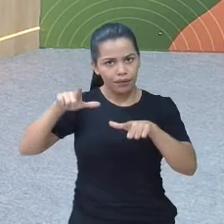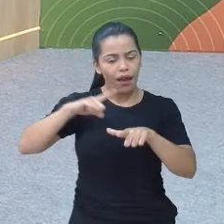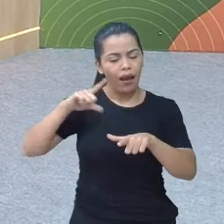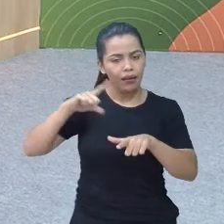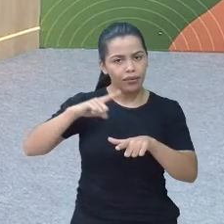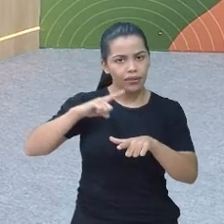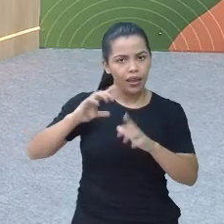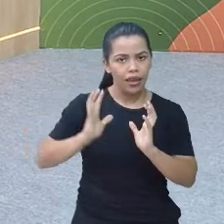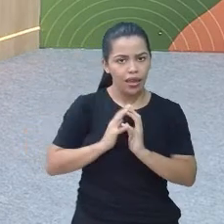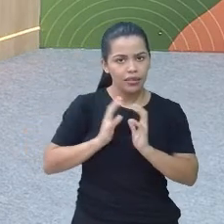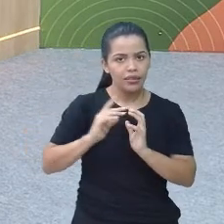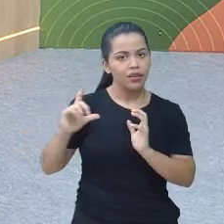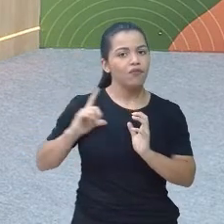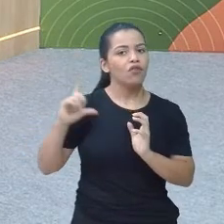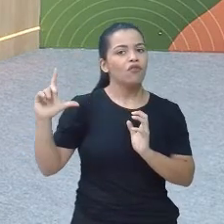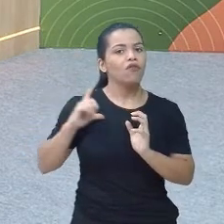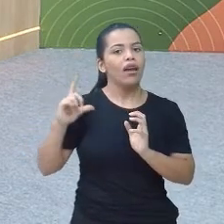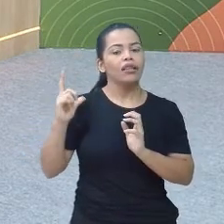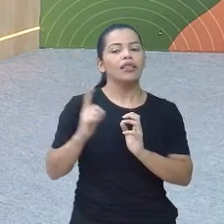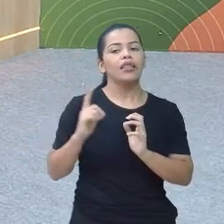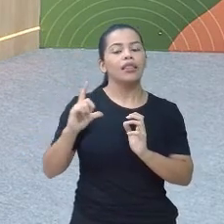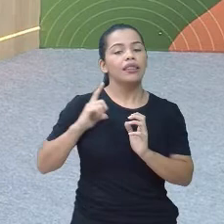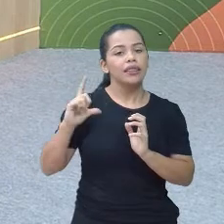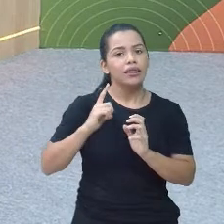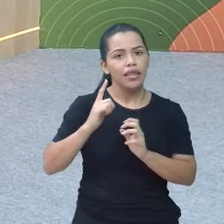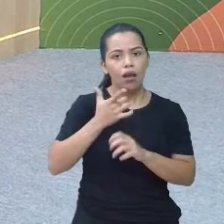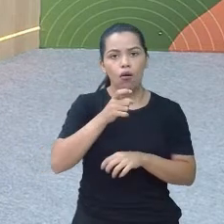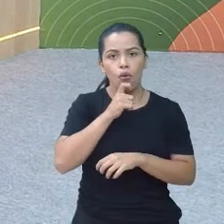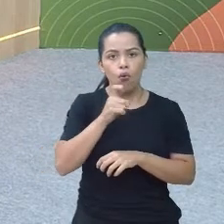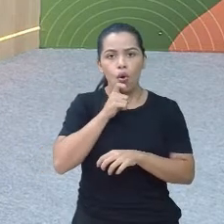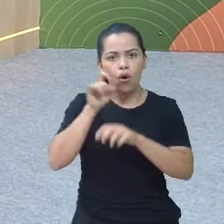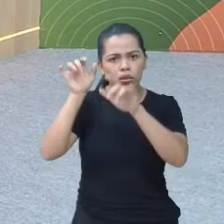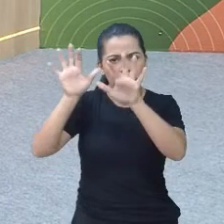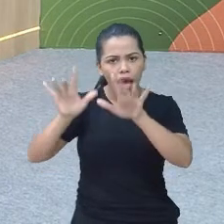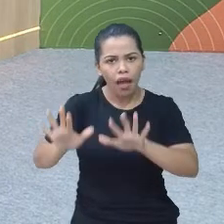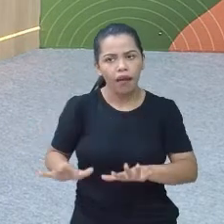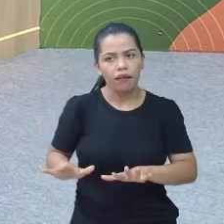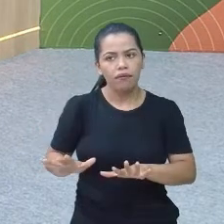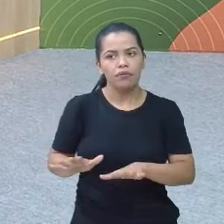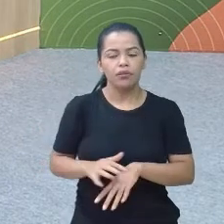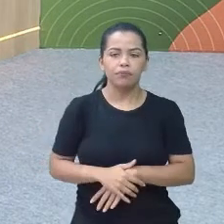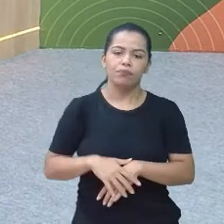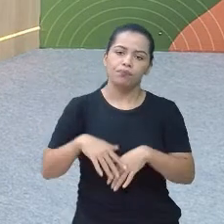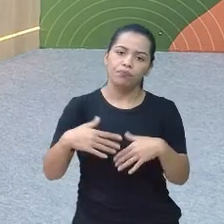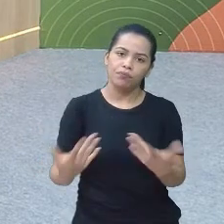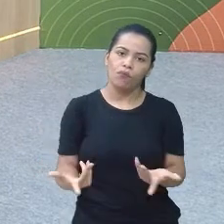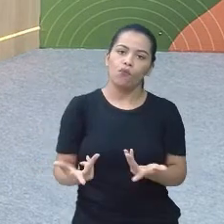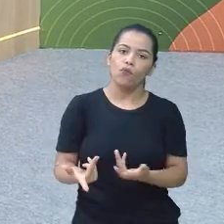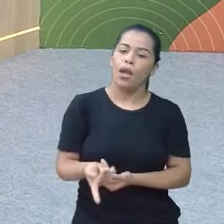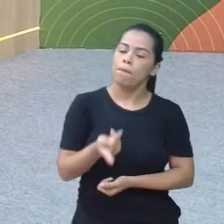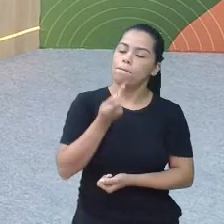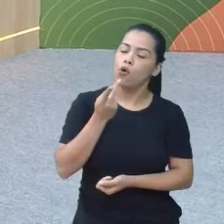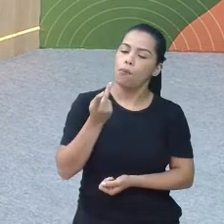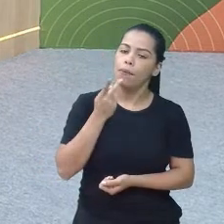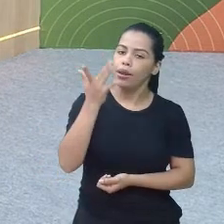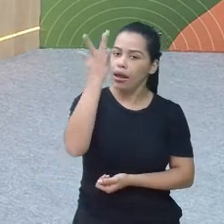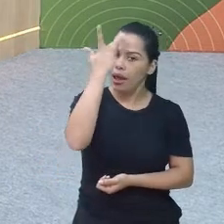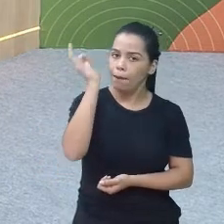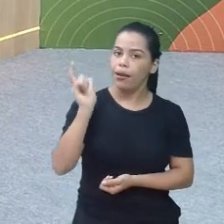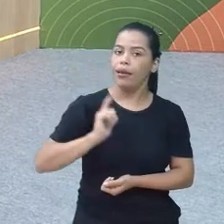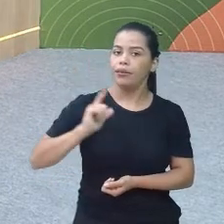Ou seja, aonde a gente mora, a gente pode ter simplesmente a noção de que é provável que amanhã seja um dia